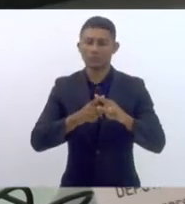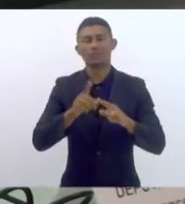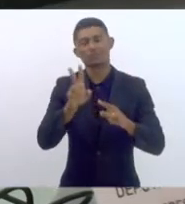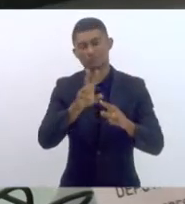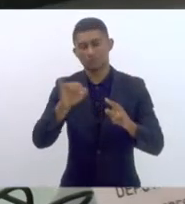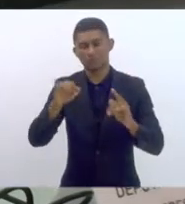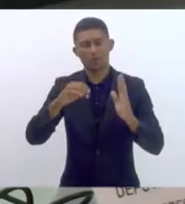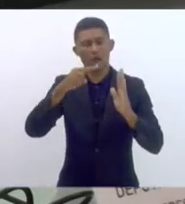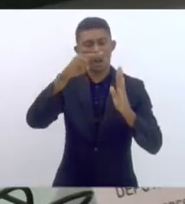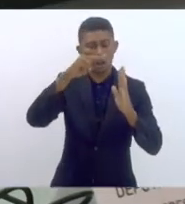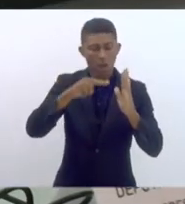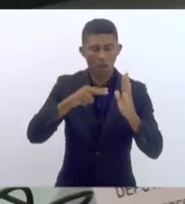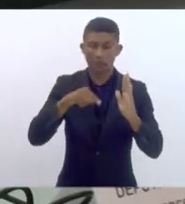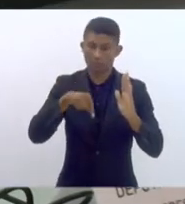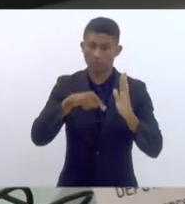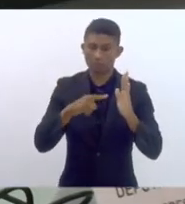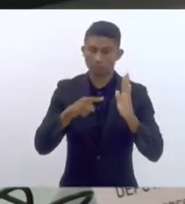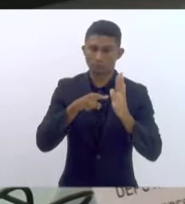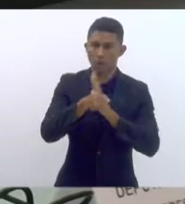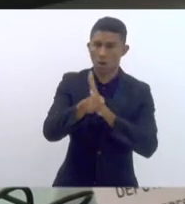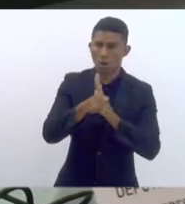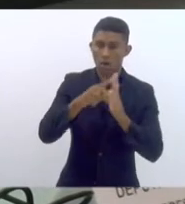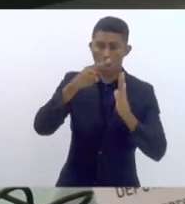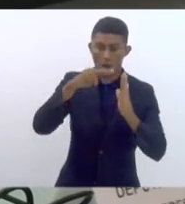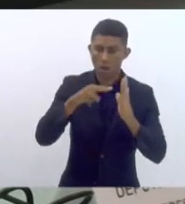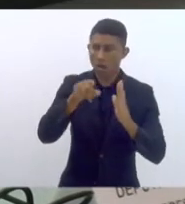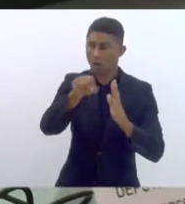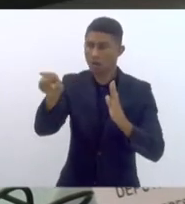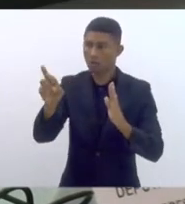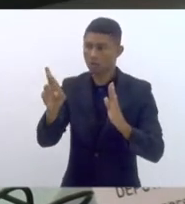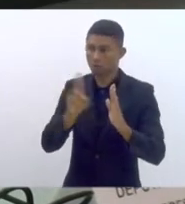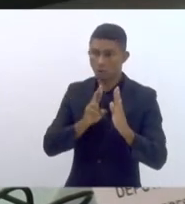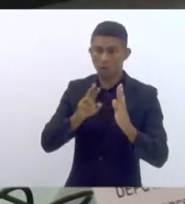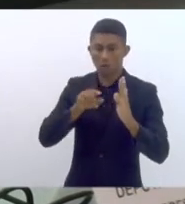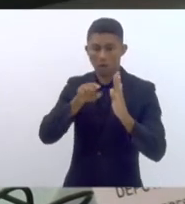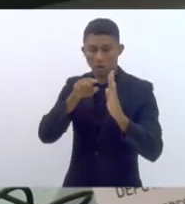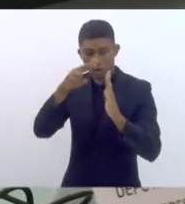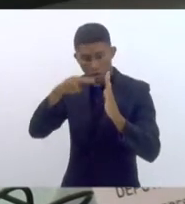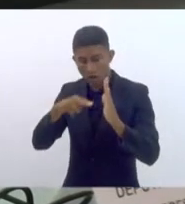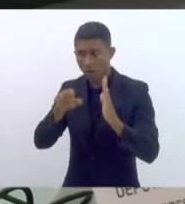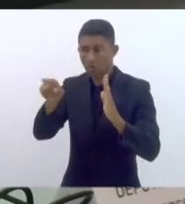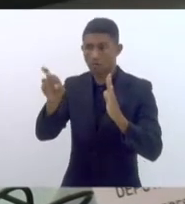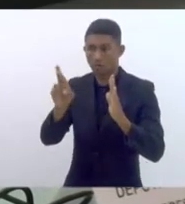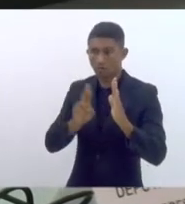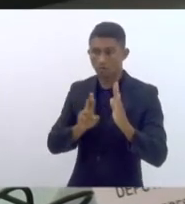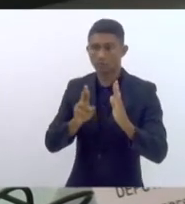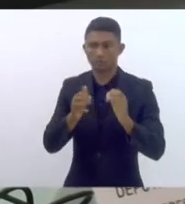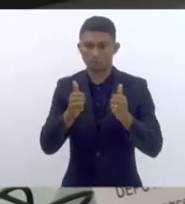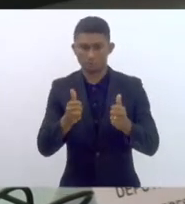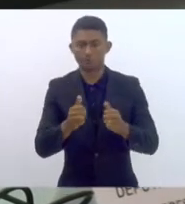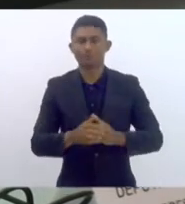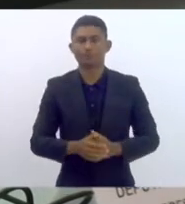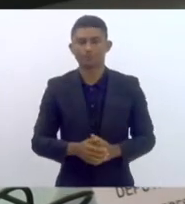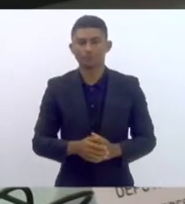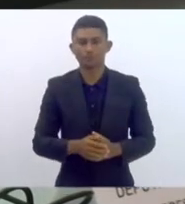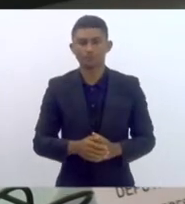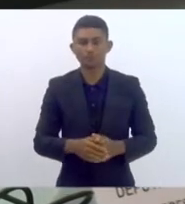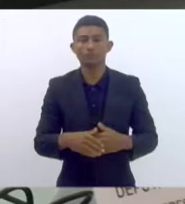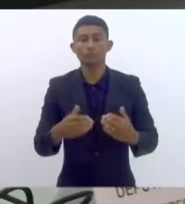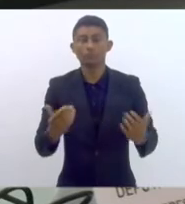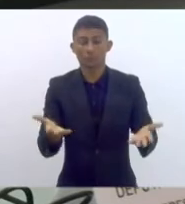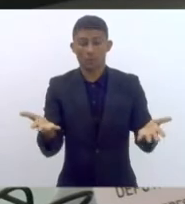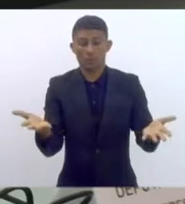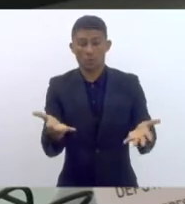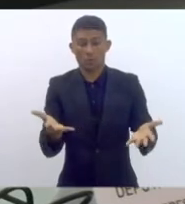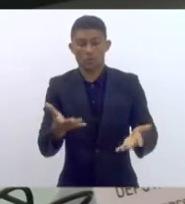devidas respostas nas explicações. Queria justificar aqui a